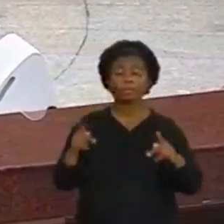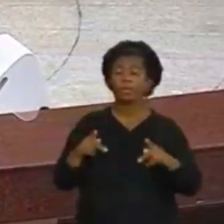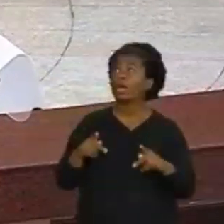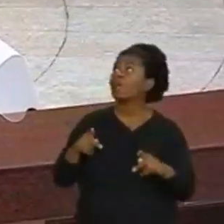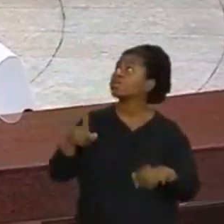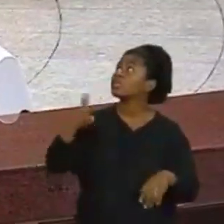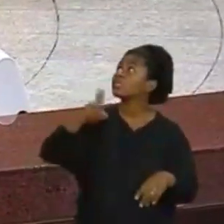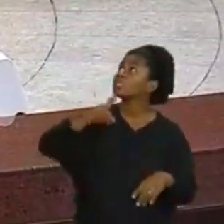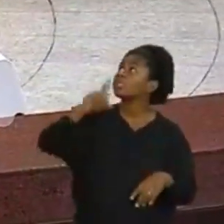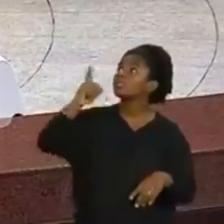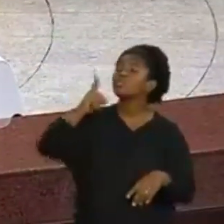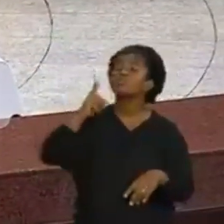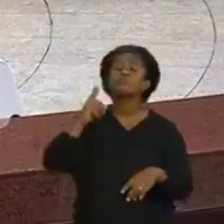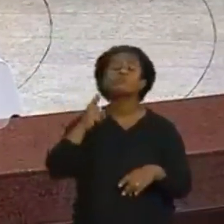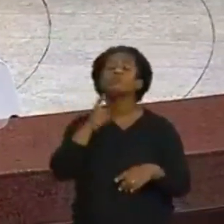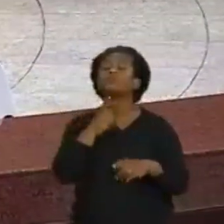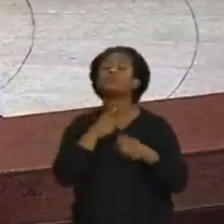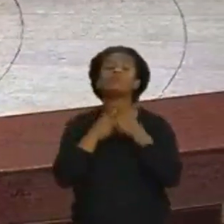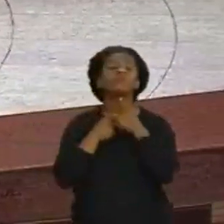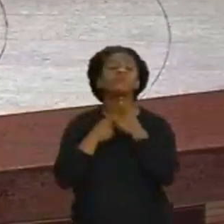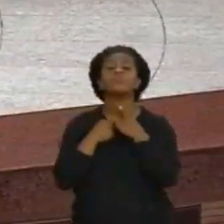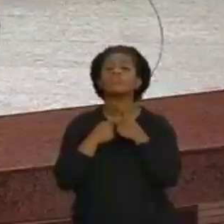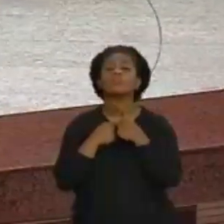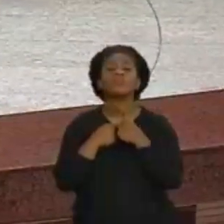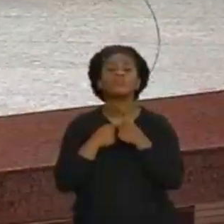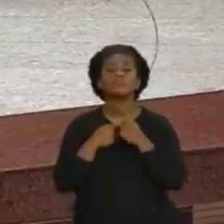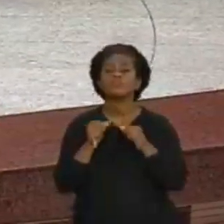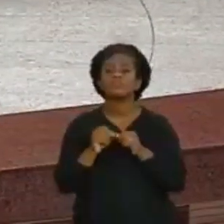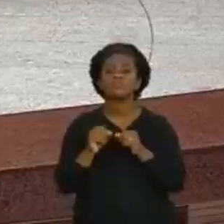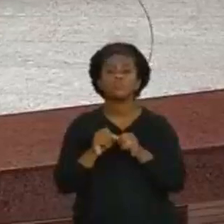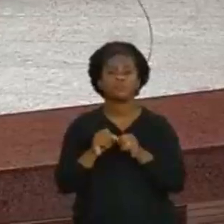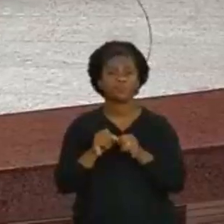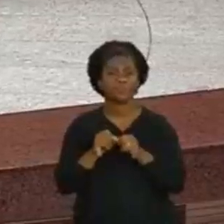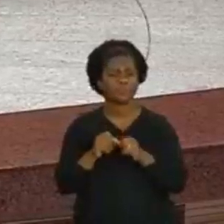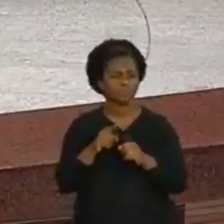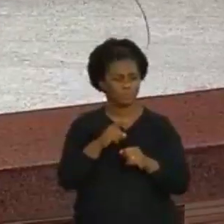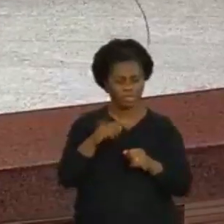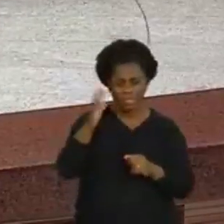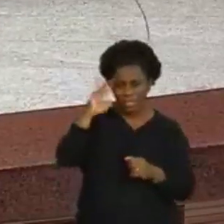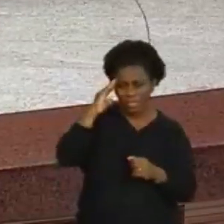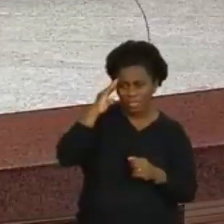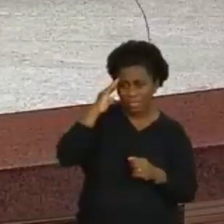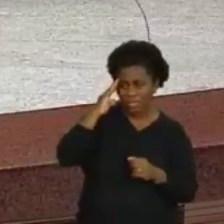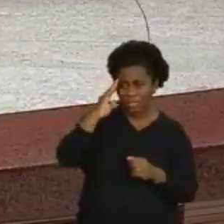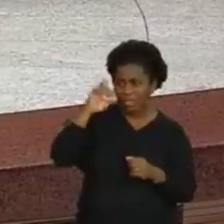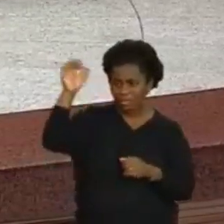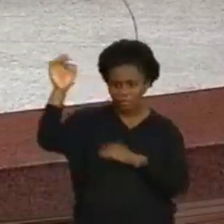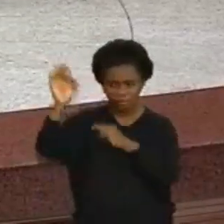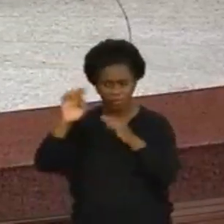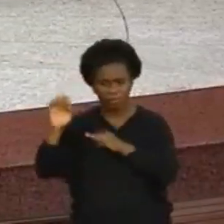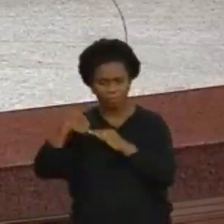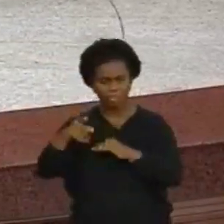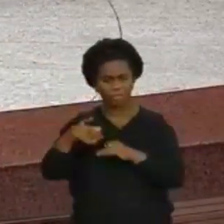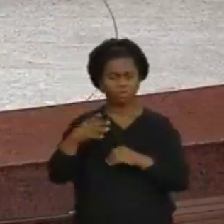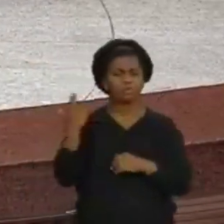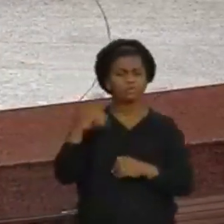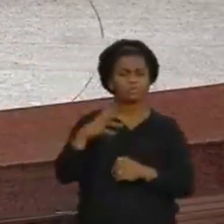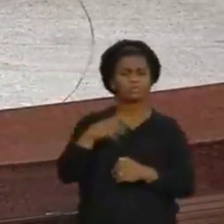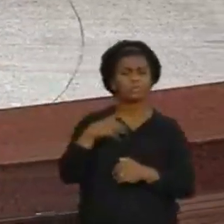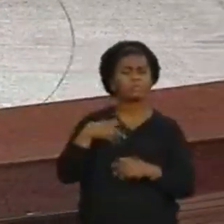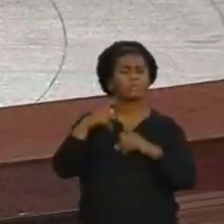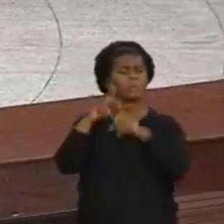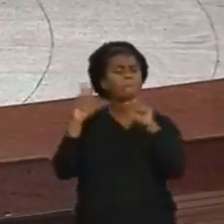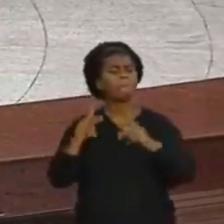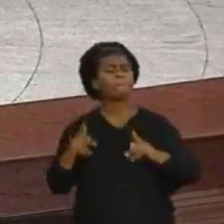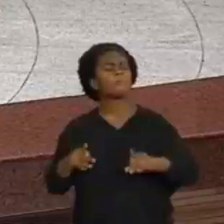Quando você entende o plano de Deus, você tem uma calma no momento difícil, você tem uma paz, você não é